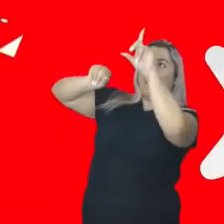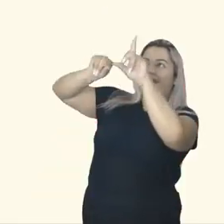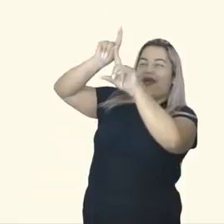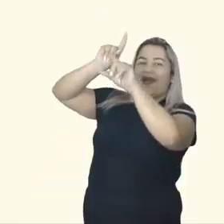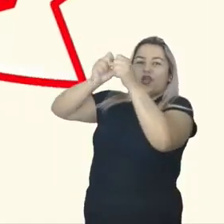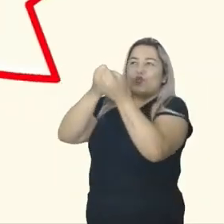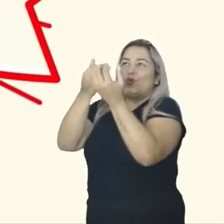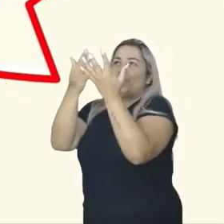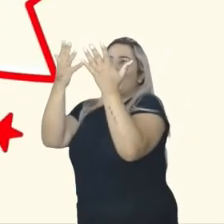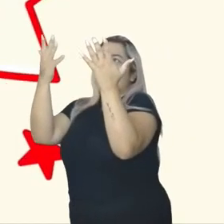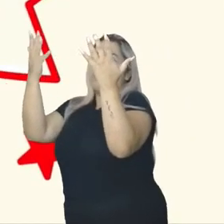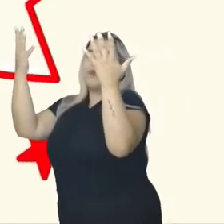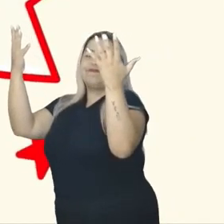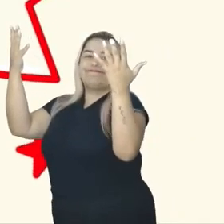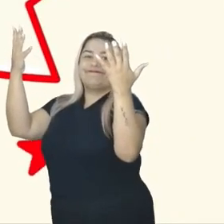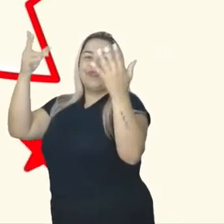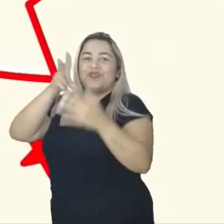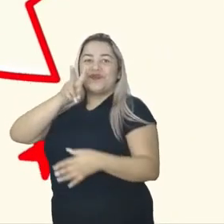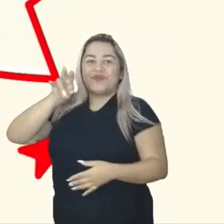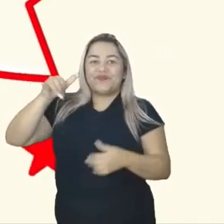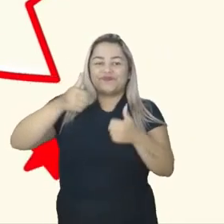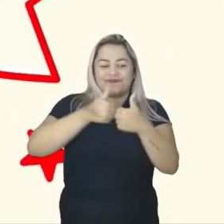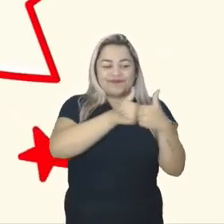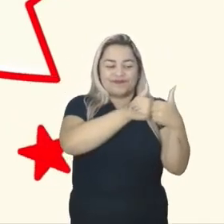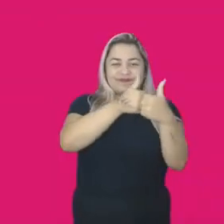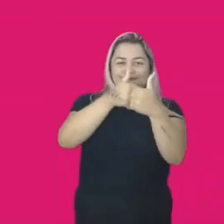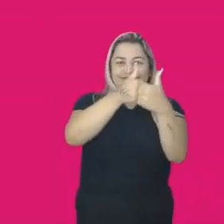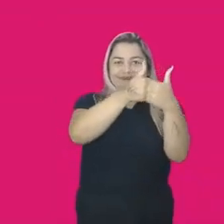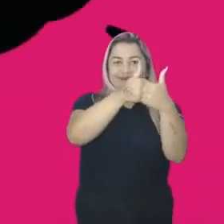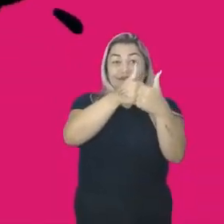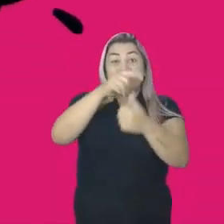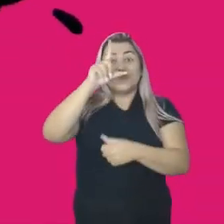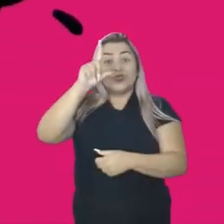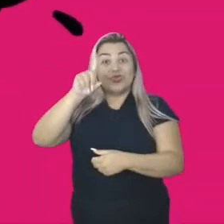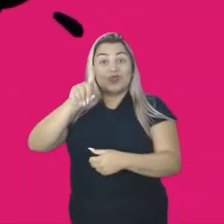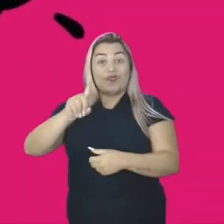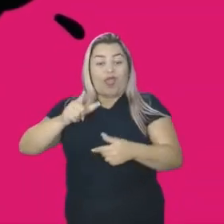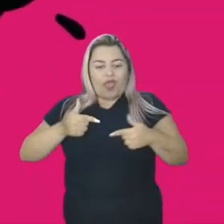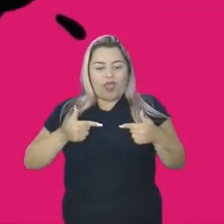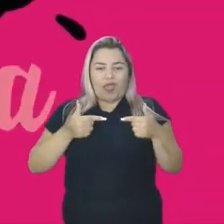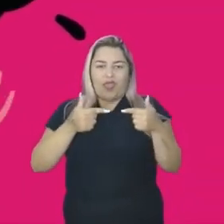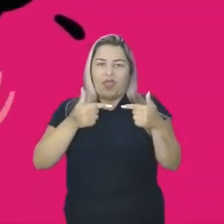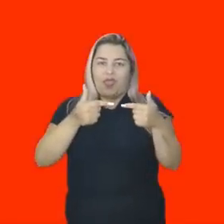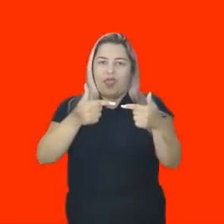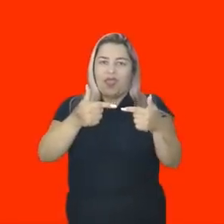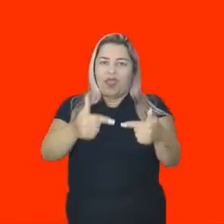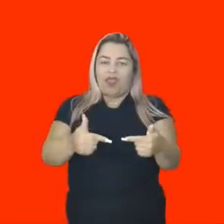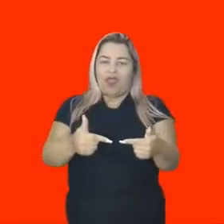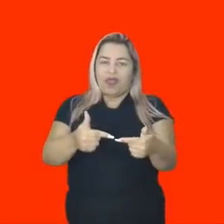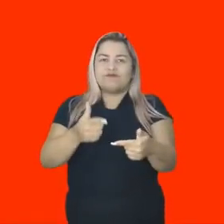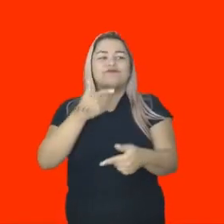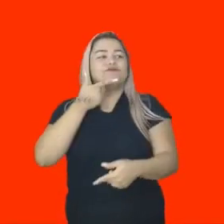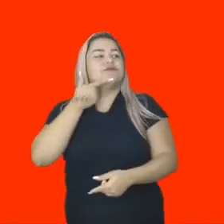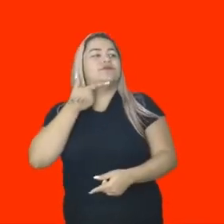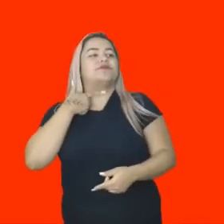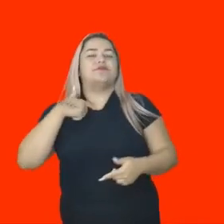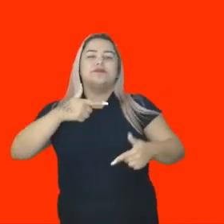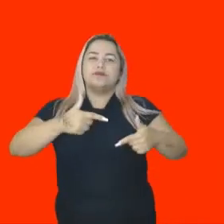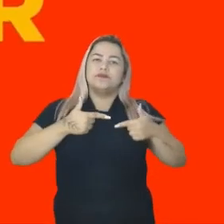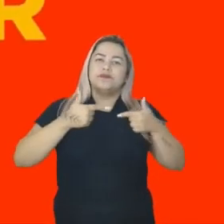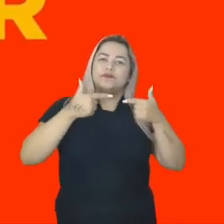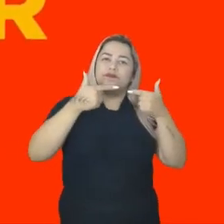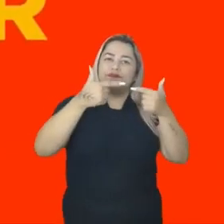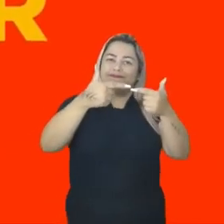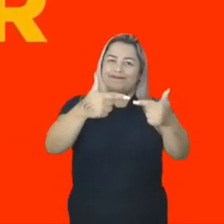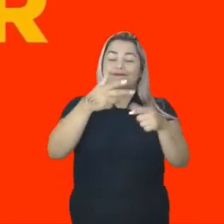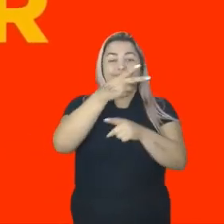brilha, ela é quem vai me guiar. Ser guerreira é minha sina,